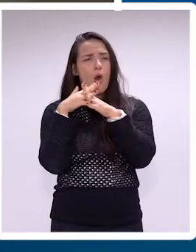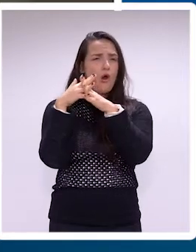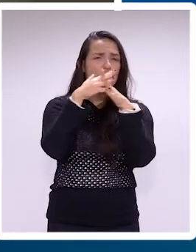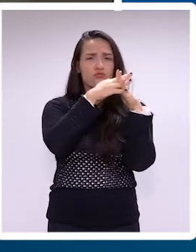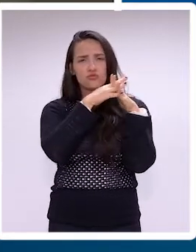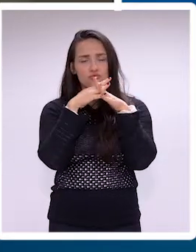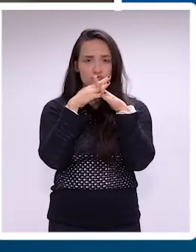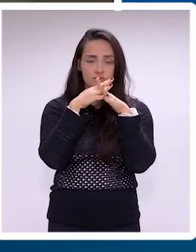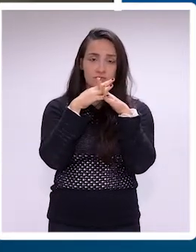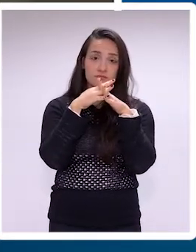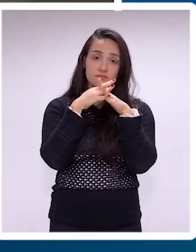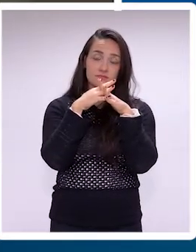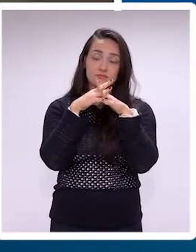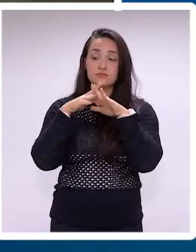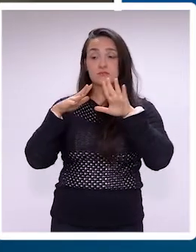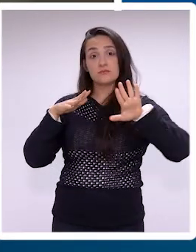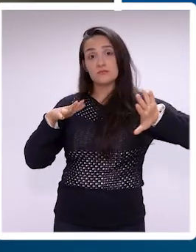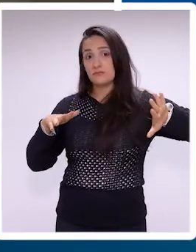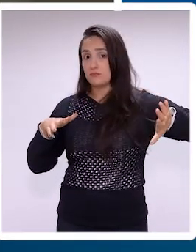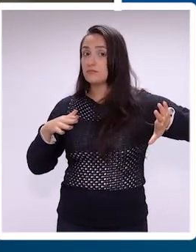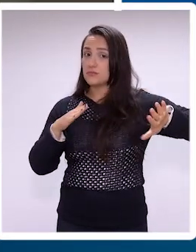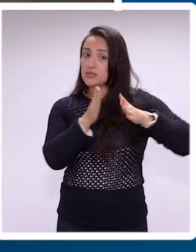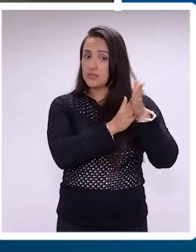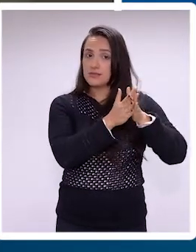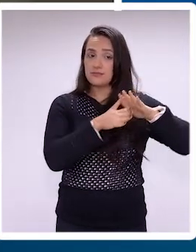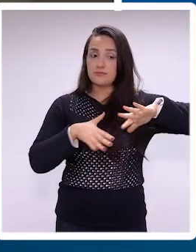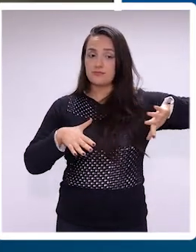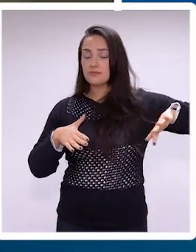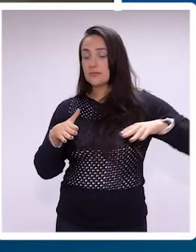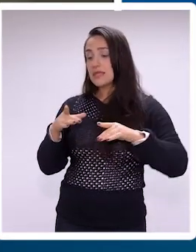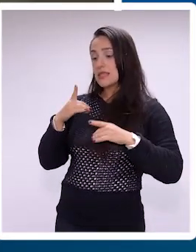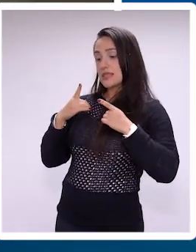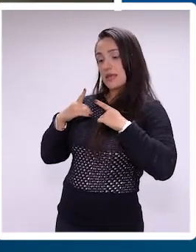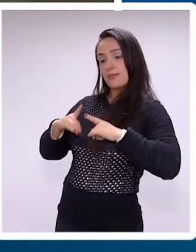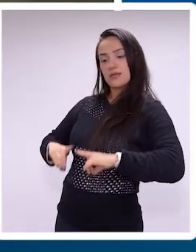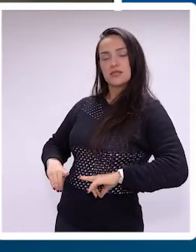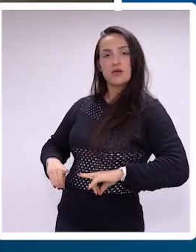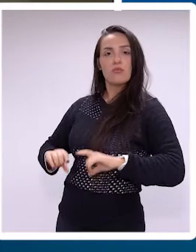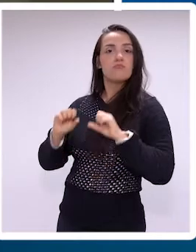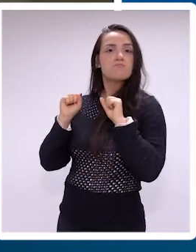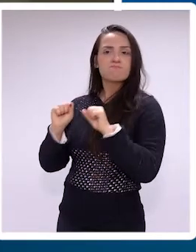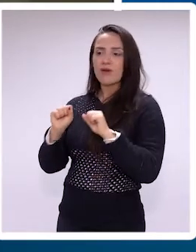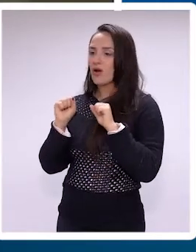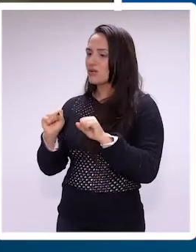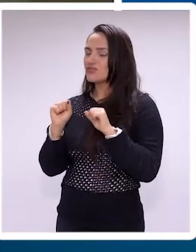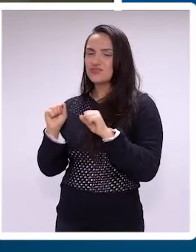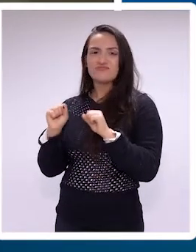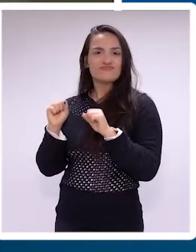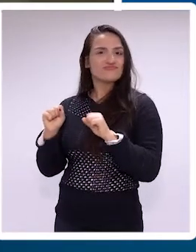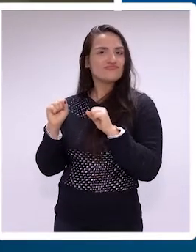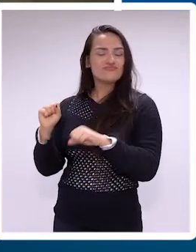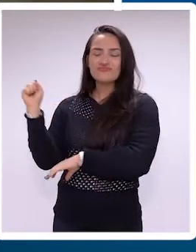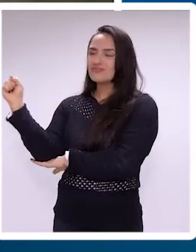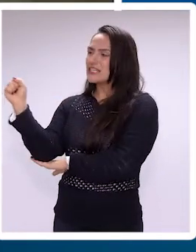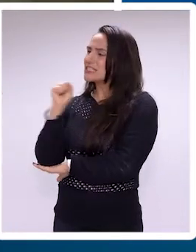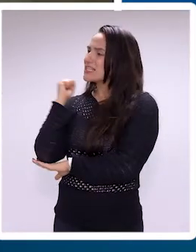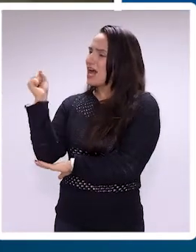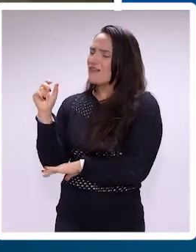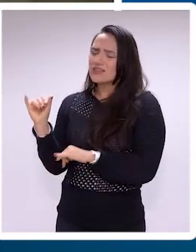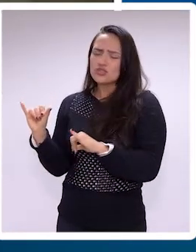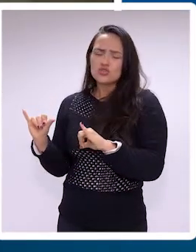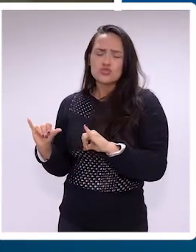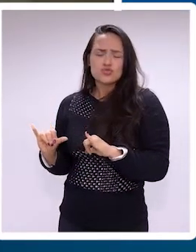pior, porque a depressão pode chegar num ponto e o sofrimento ser tanto que a pessoa não vê